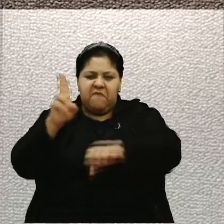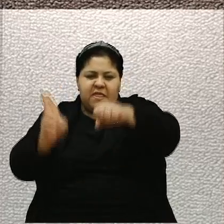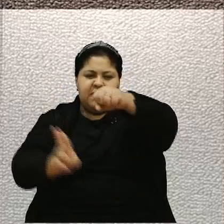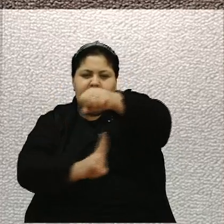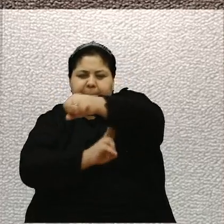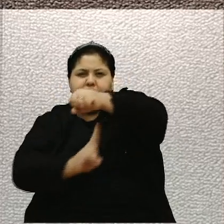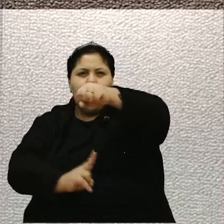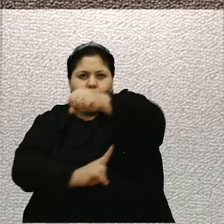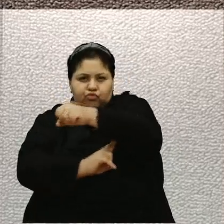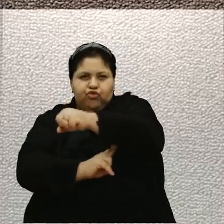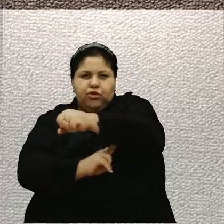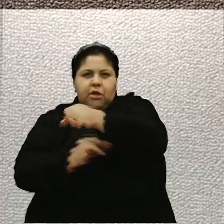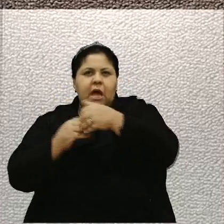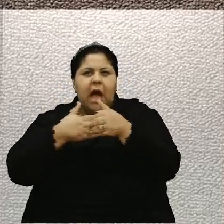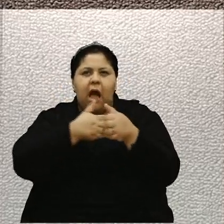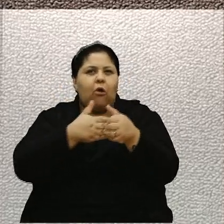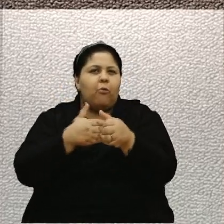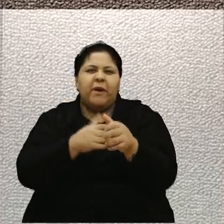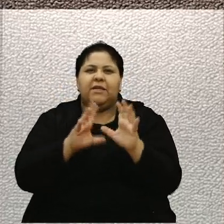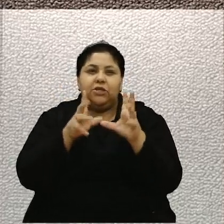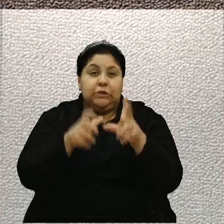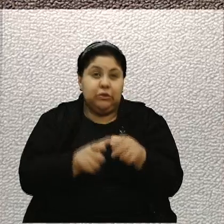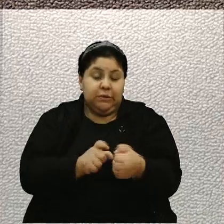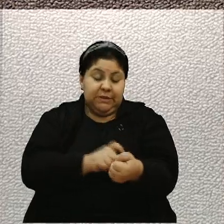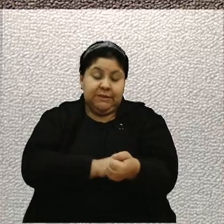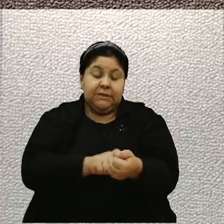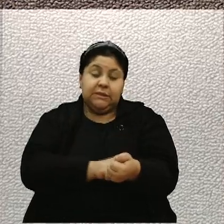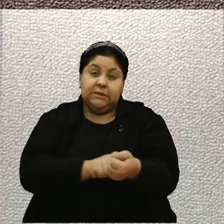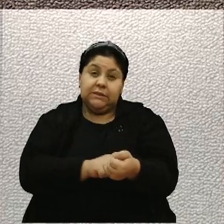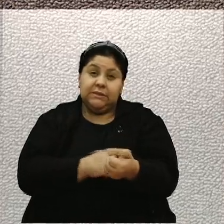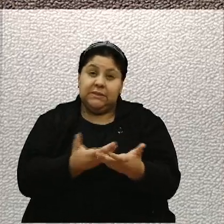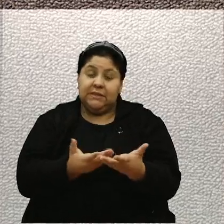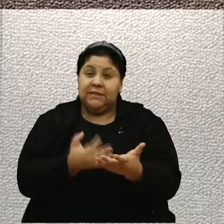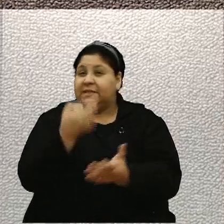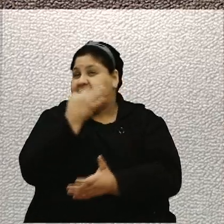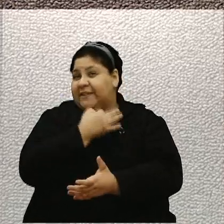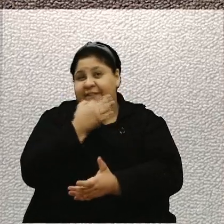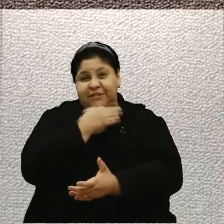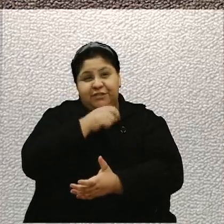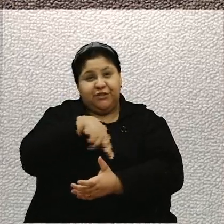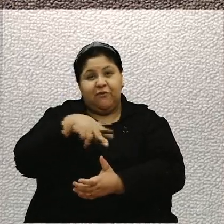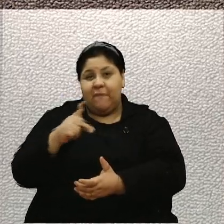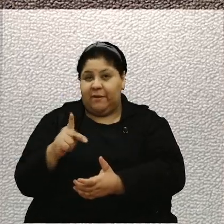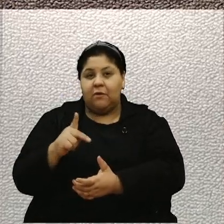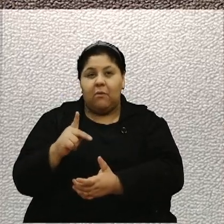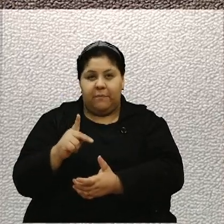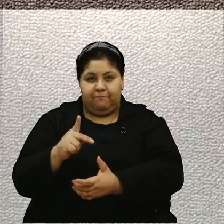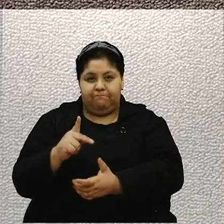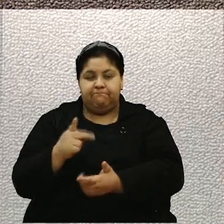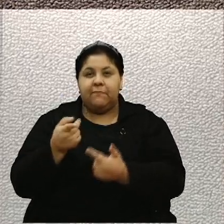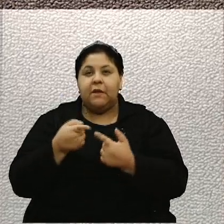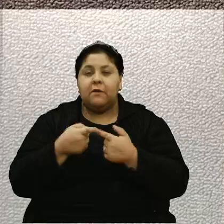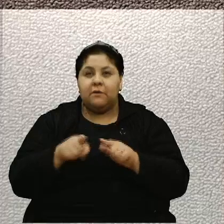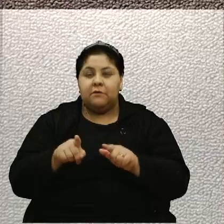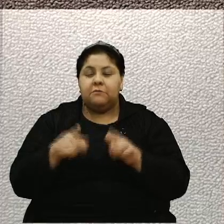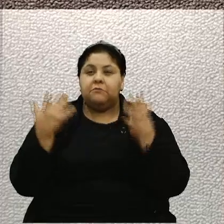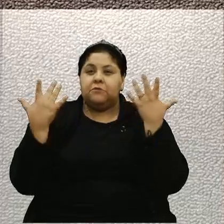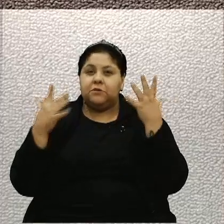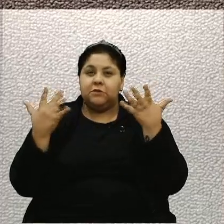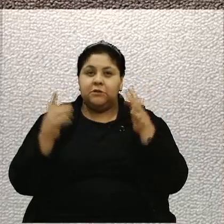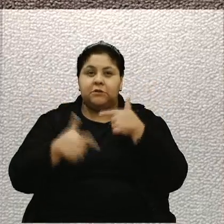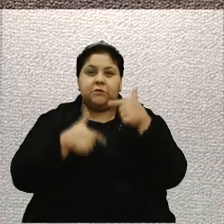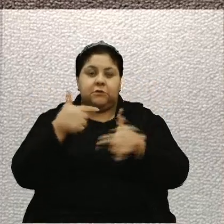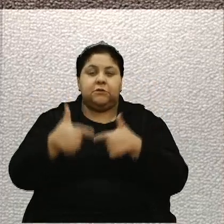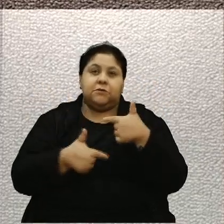acompanhando toda essa angústia da Caxias e Nova Petrópolis ali, mas... Parabéns pelo seu trabalho,